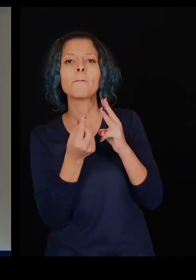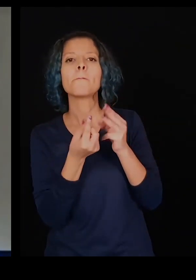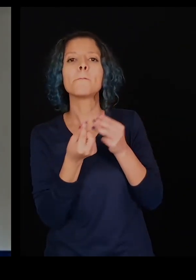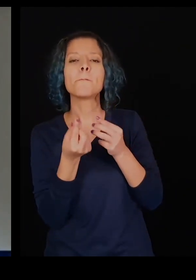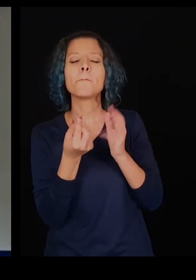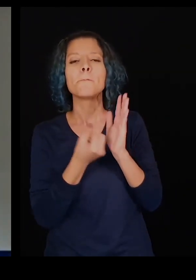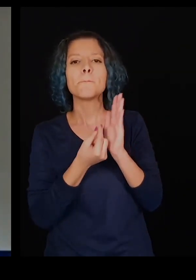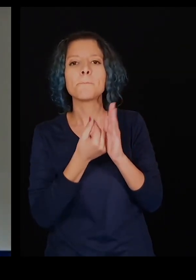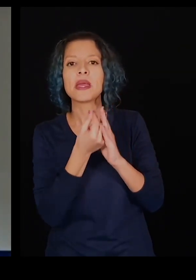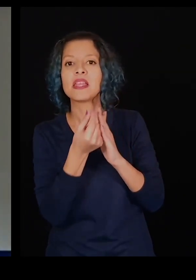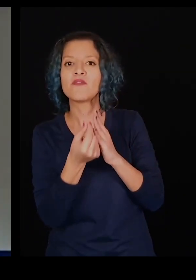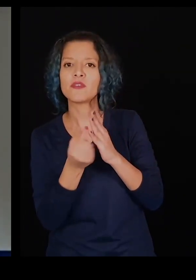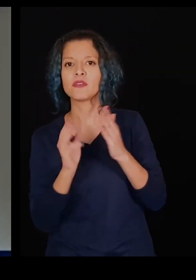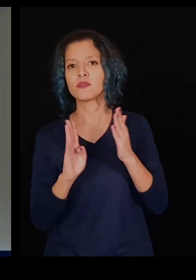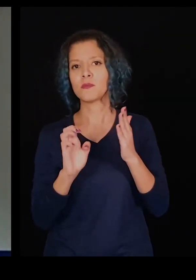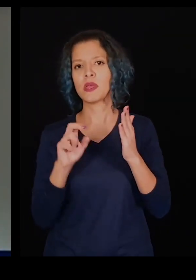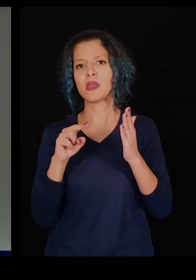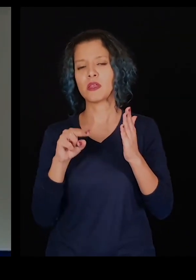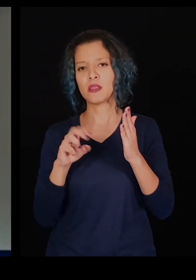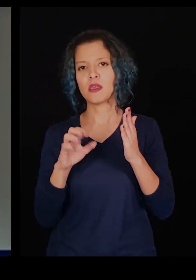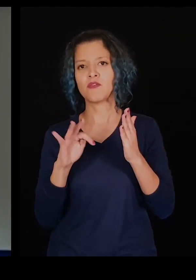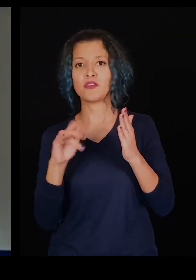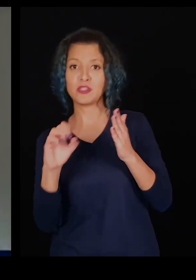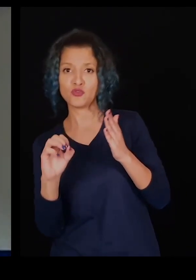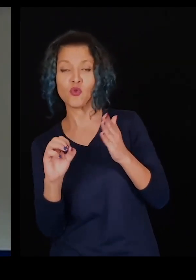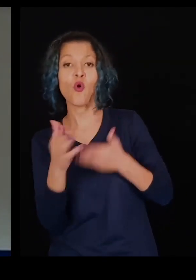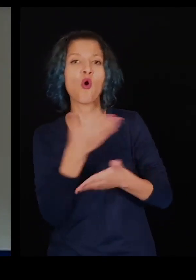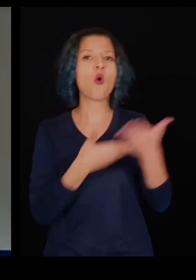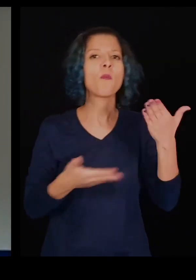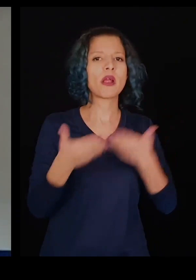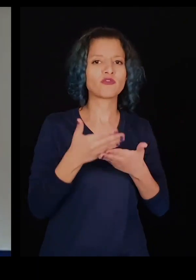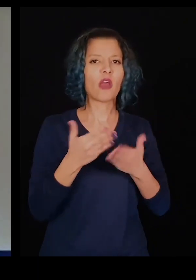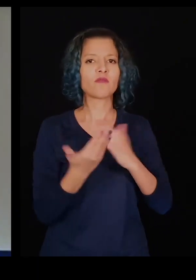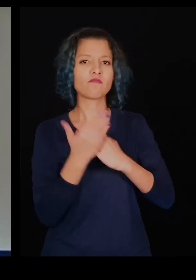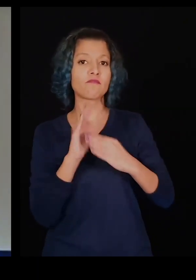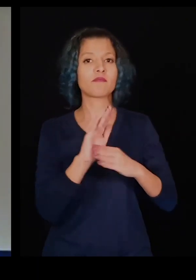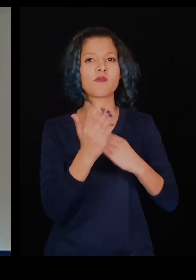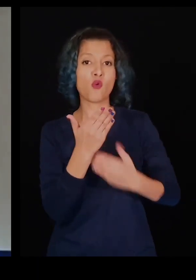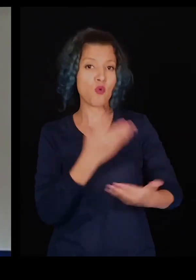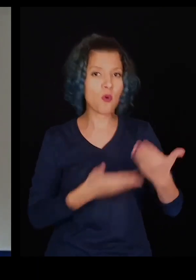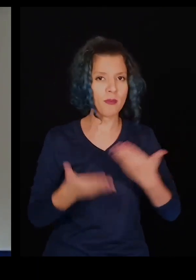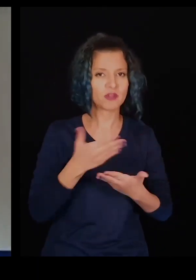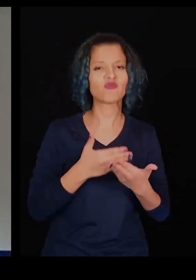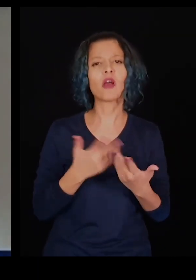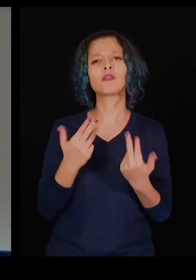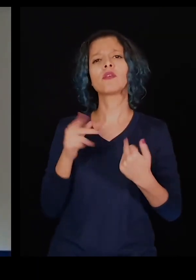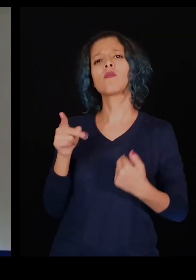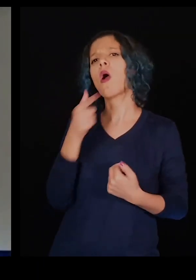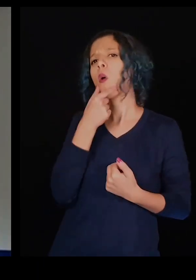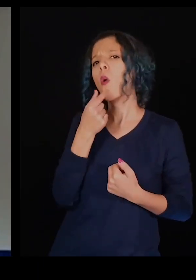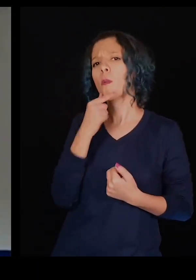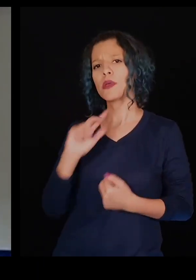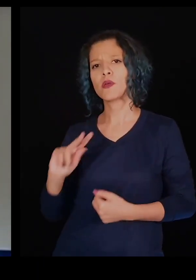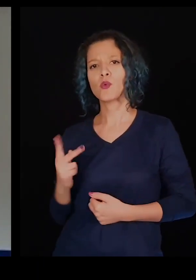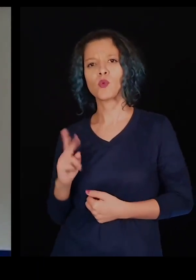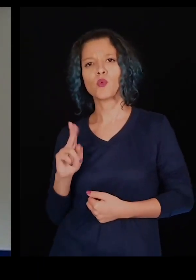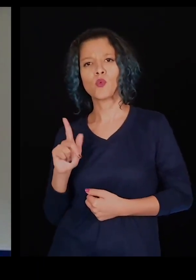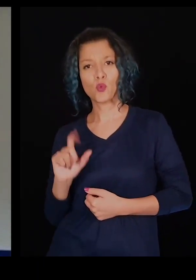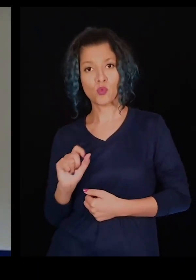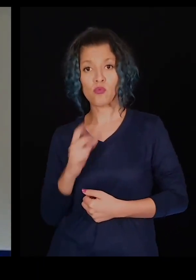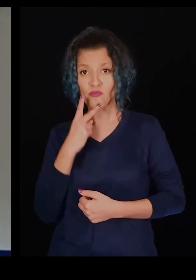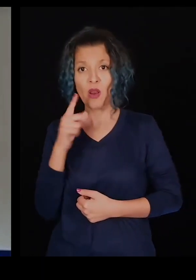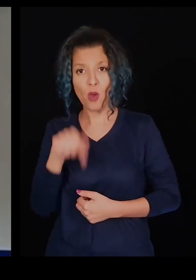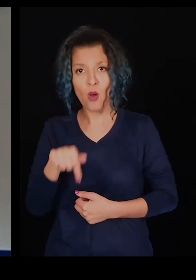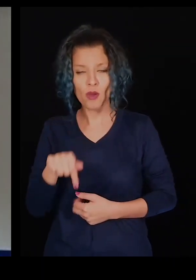muito semelhante ao conceito de valor compartilhado que o Hugo acabou de falar. E o exemplo que eu dei no começo